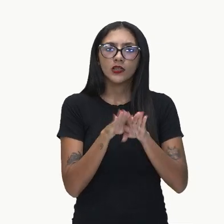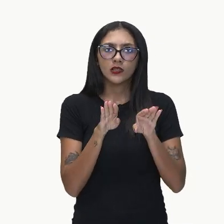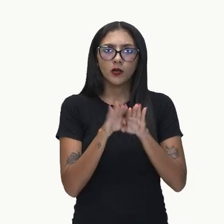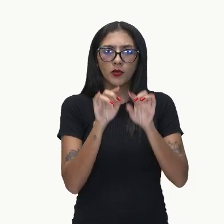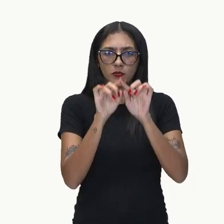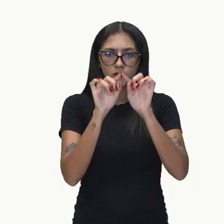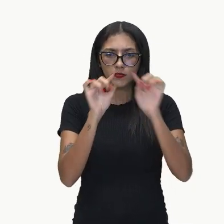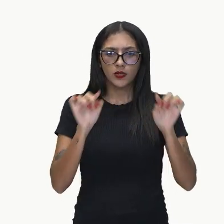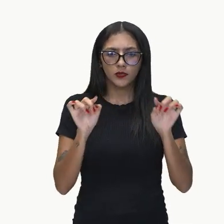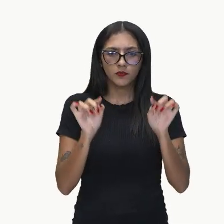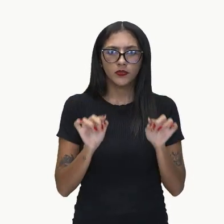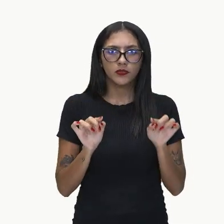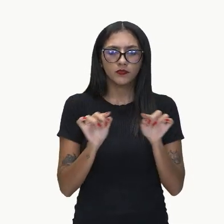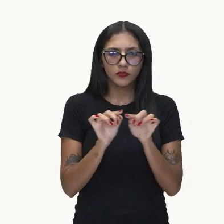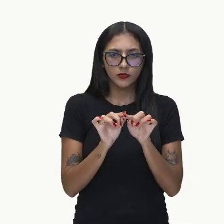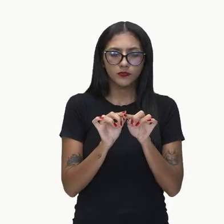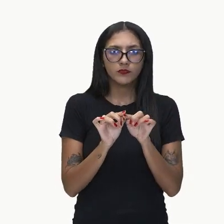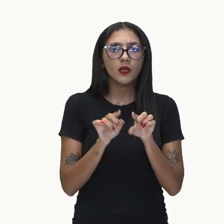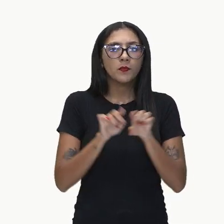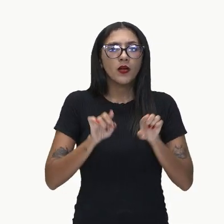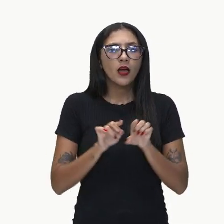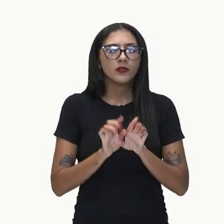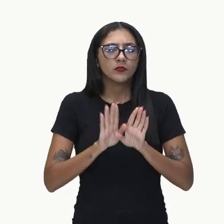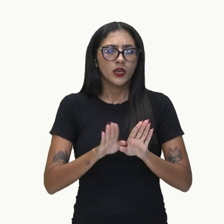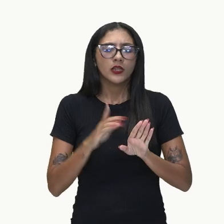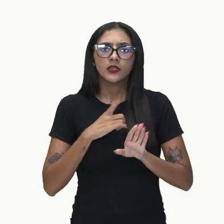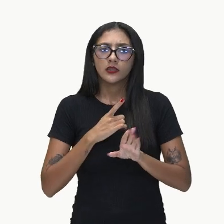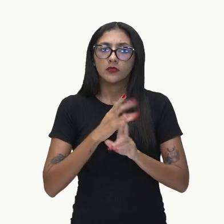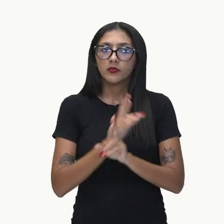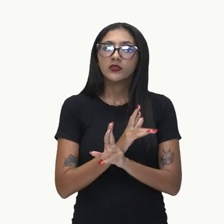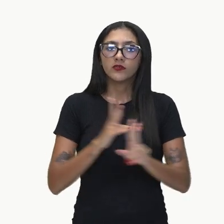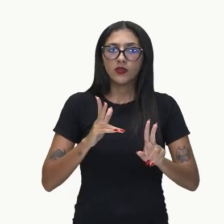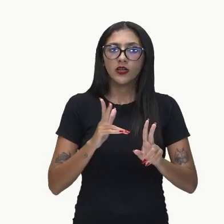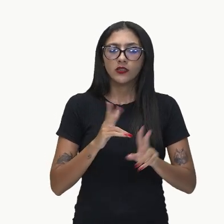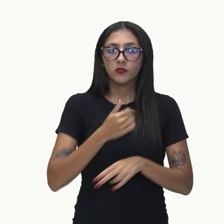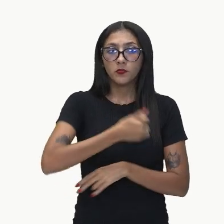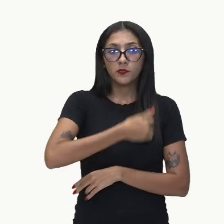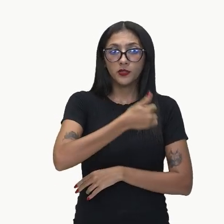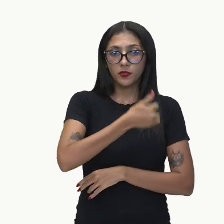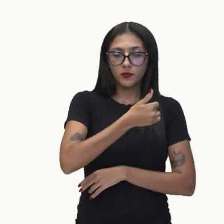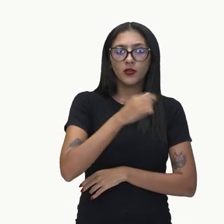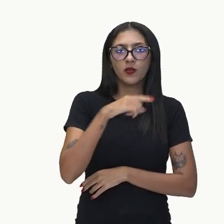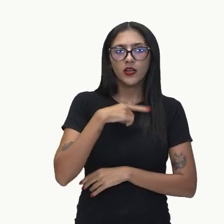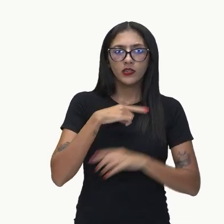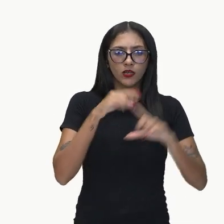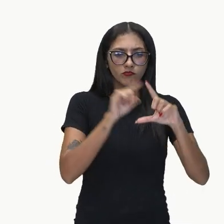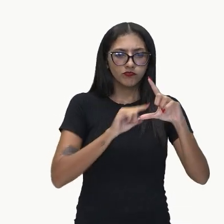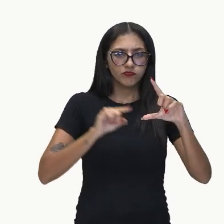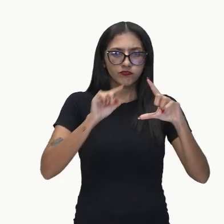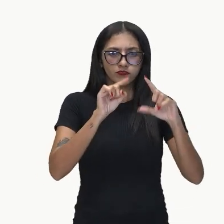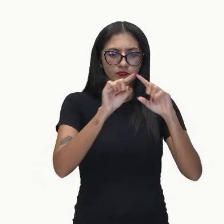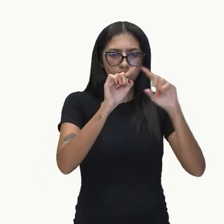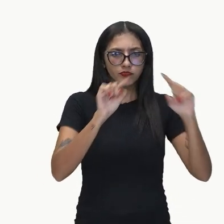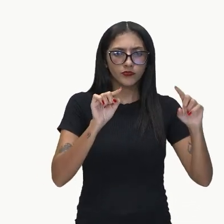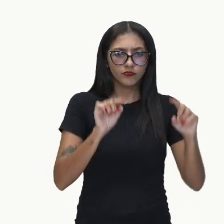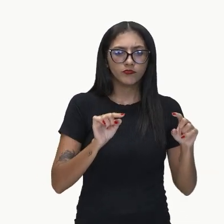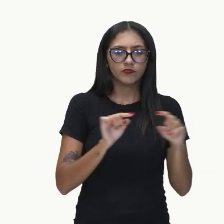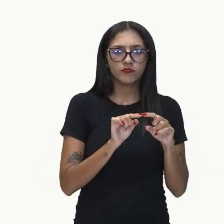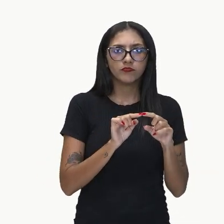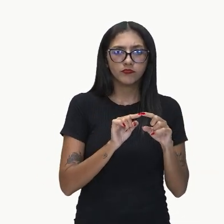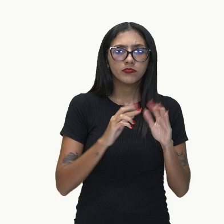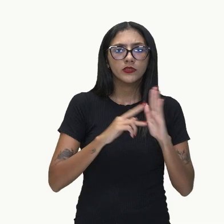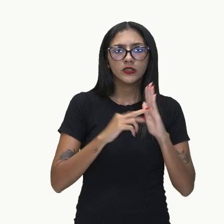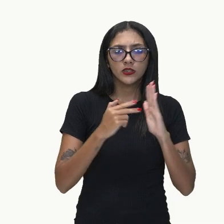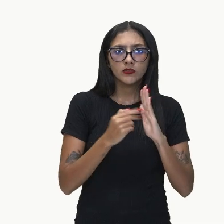6 átomos de carbono. Mas qual é a diferença? É que esse daqui é um anel aromático. Essa bolinha aqui no meio significa que tem